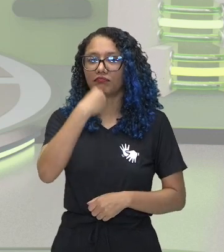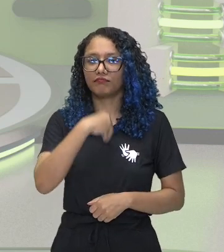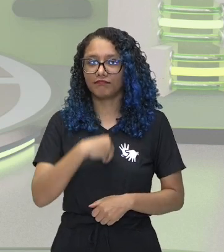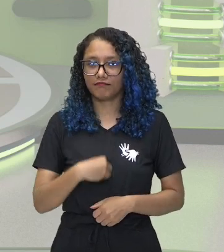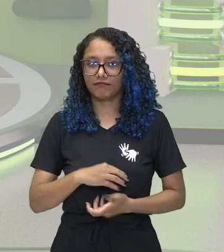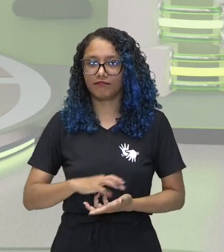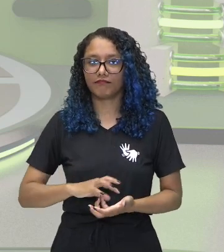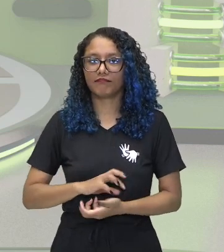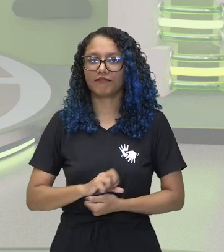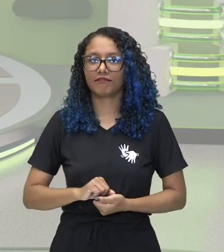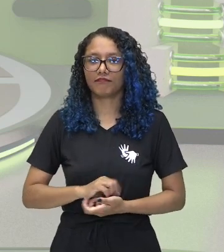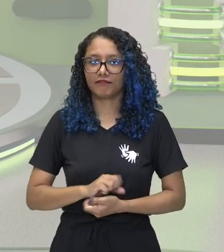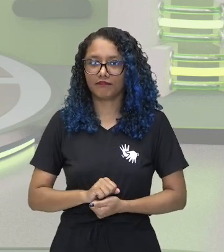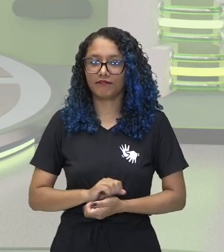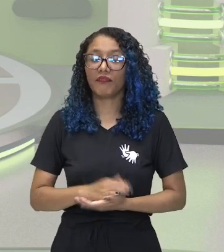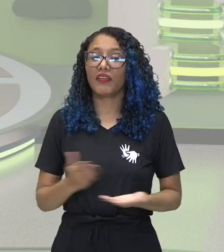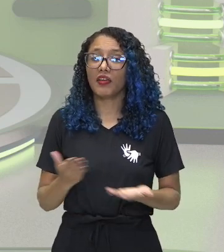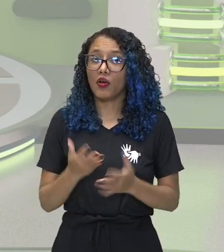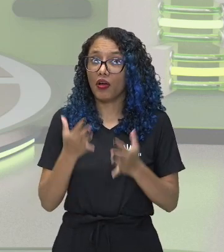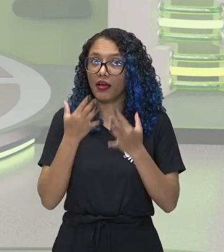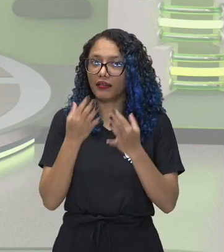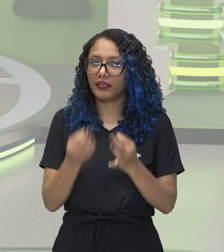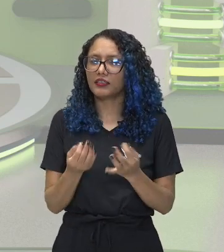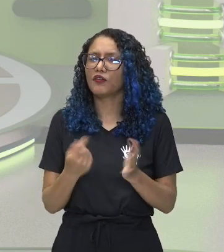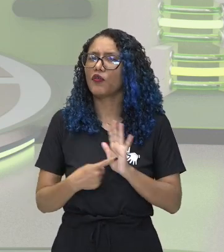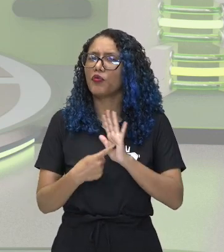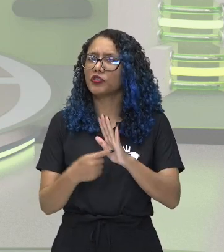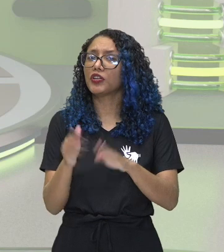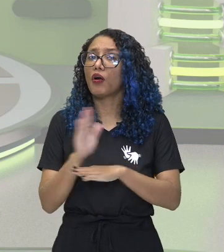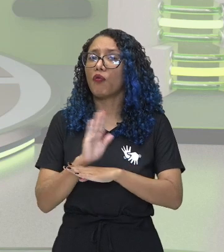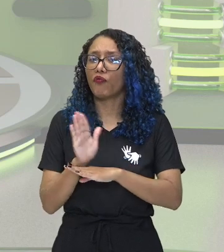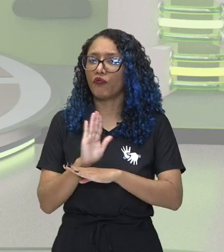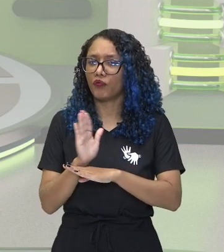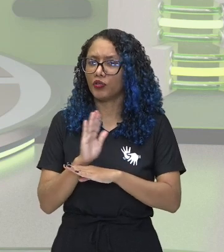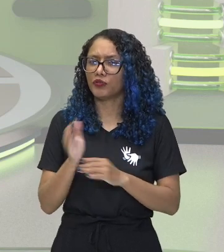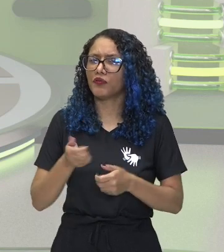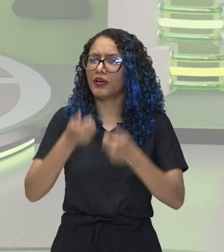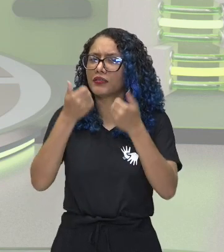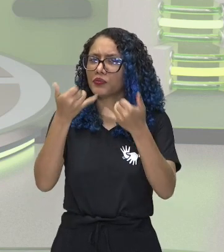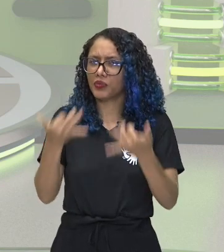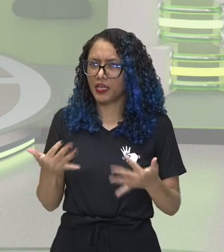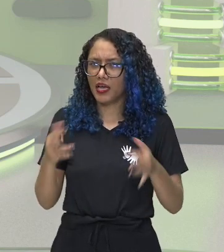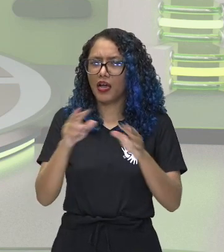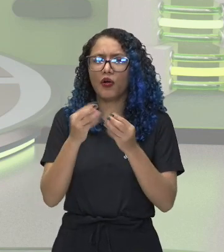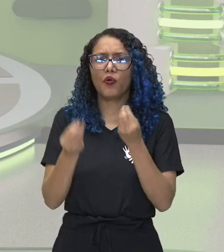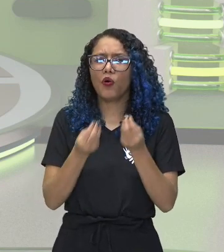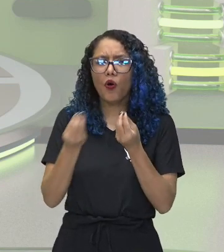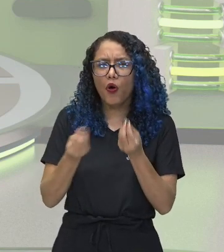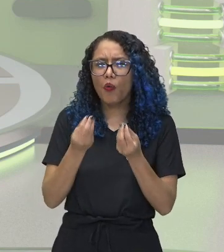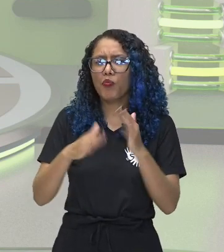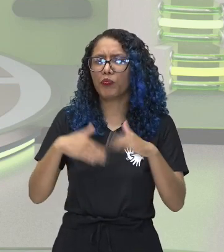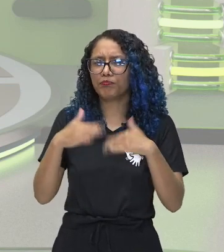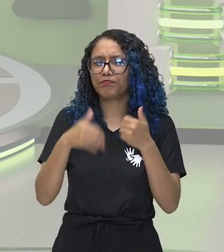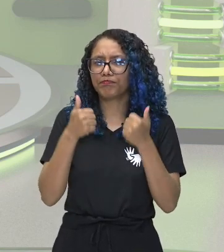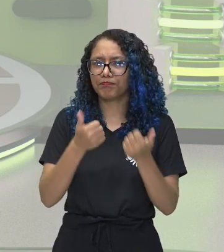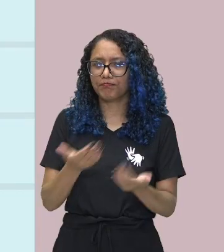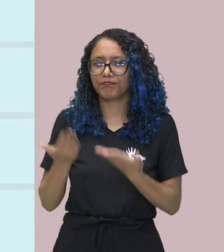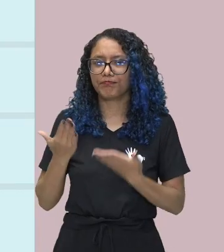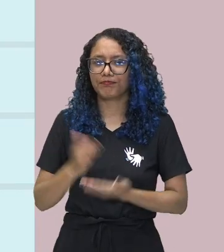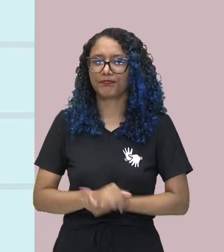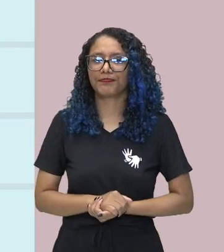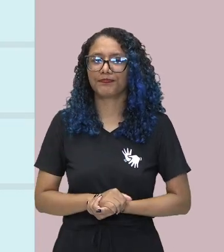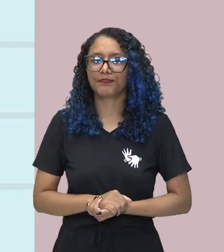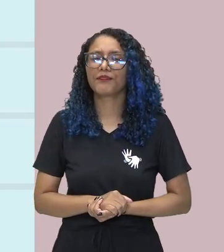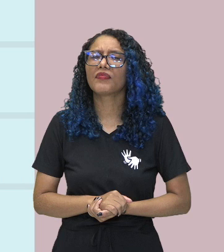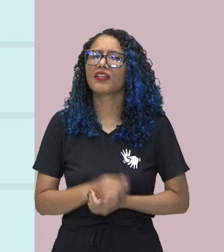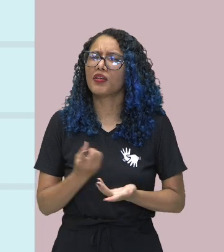atenção de vocês para a gente assistir um VT introdutório falando sobre o processo de digestão. Vamos assistir?